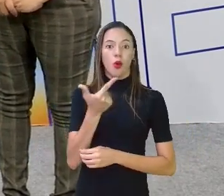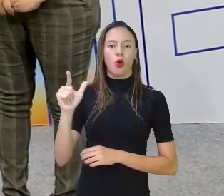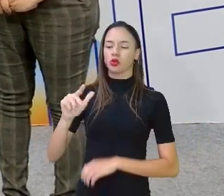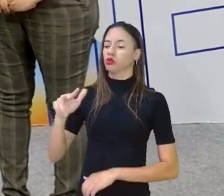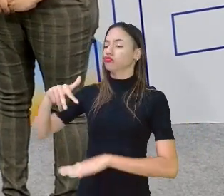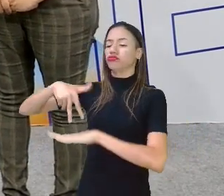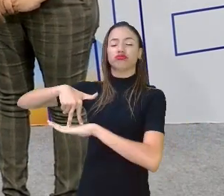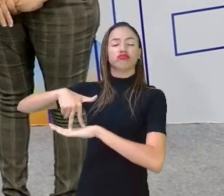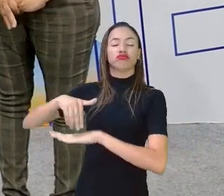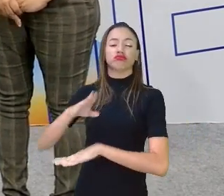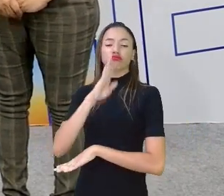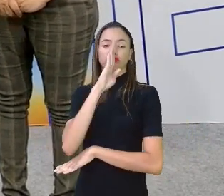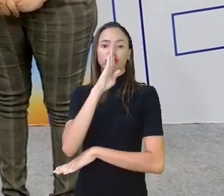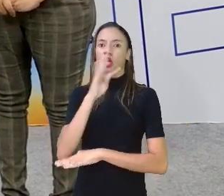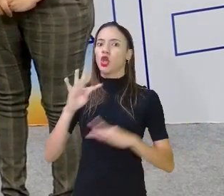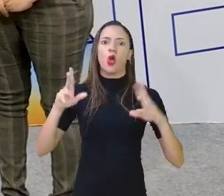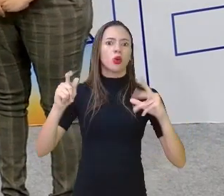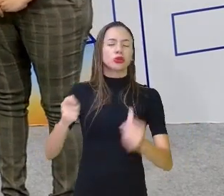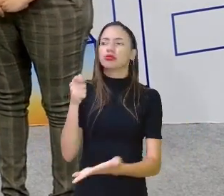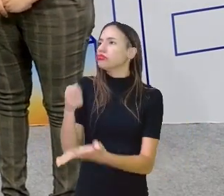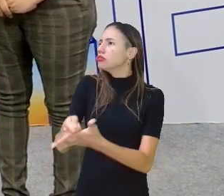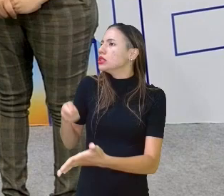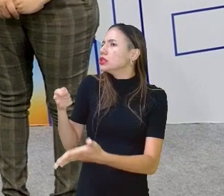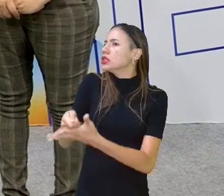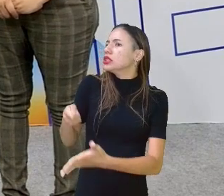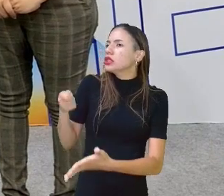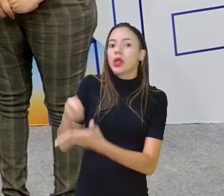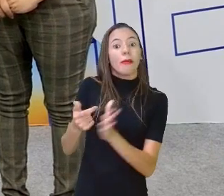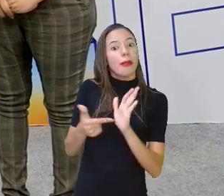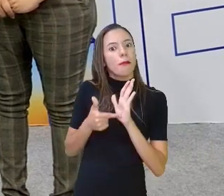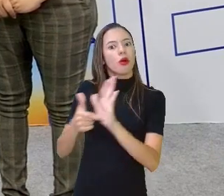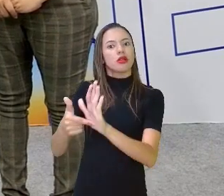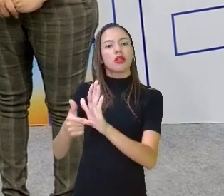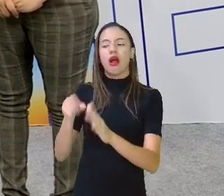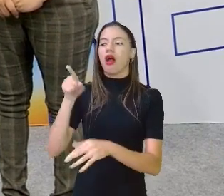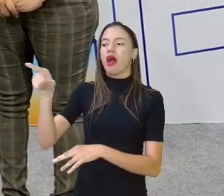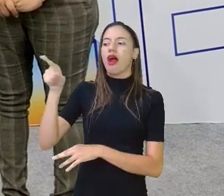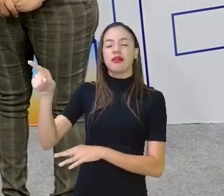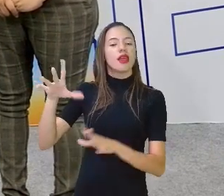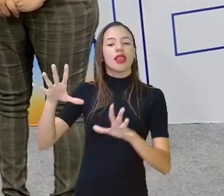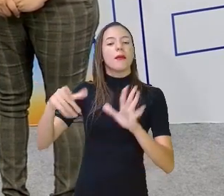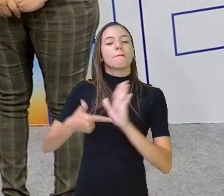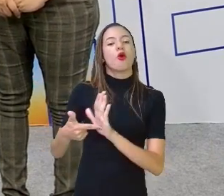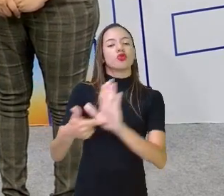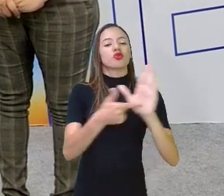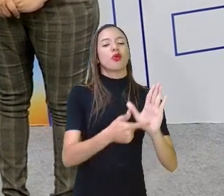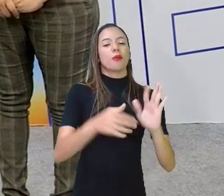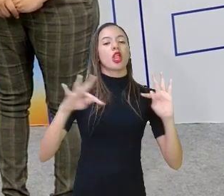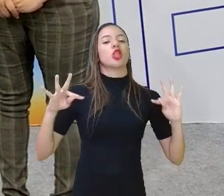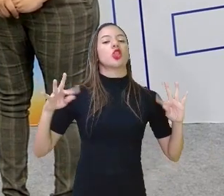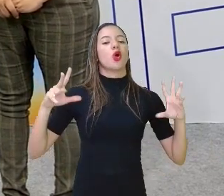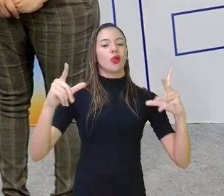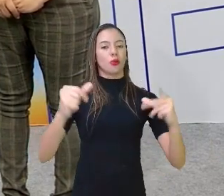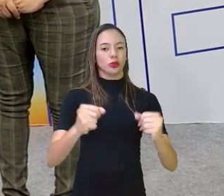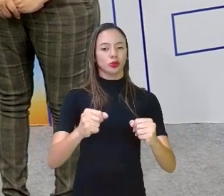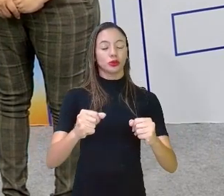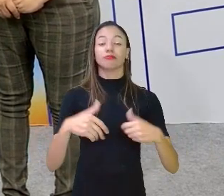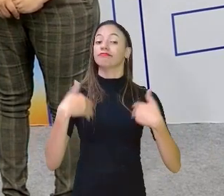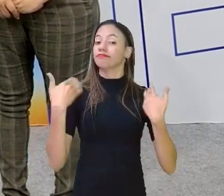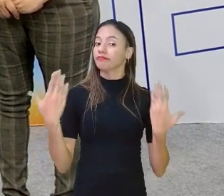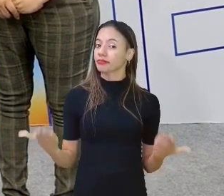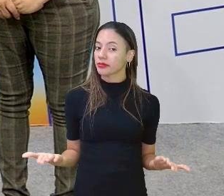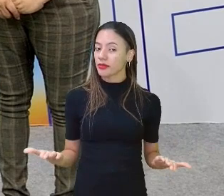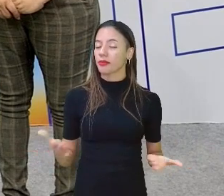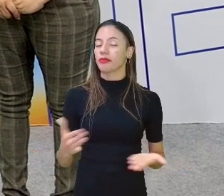insistiu. Insistiram tanto, e foi lá que ele fez a revelação. Na